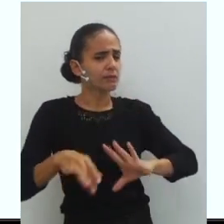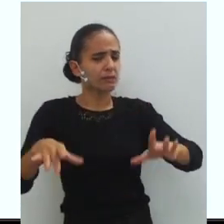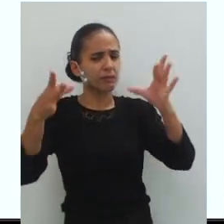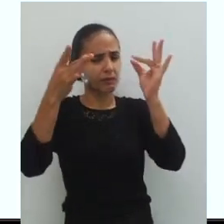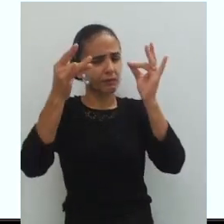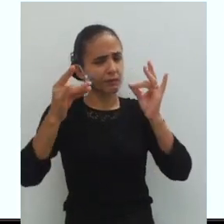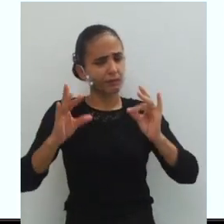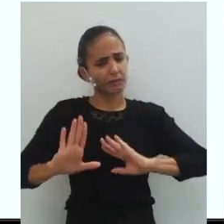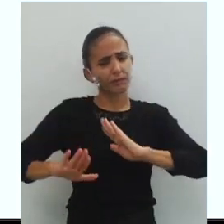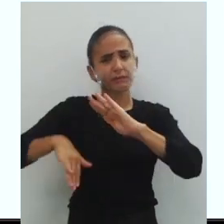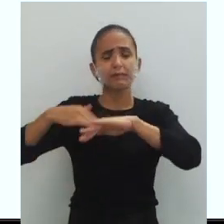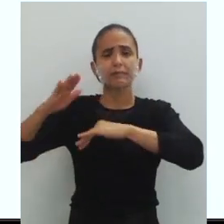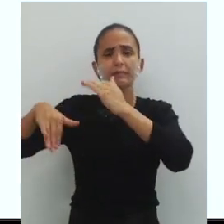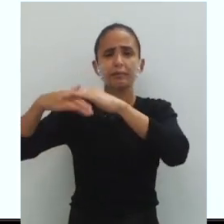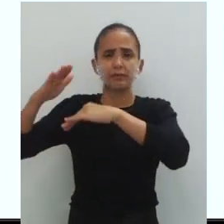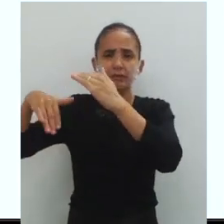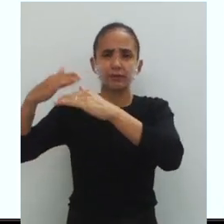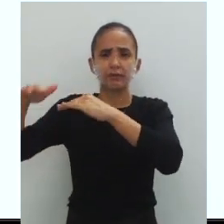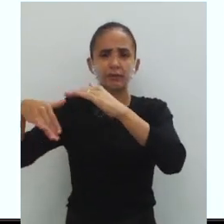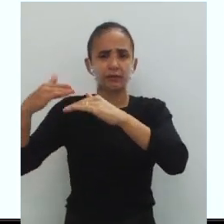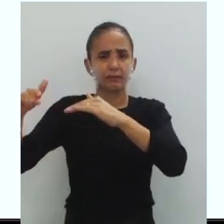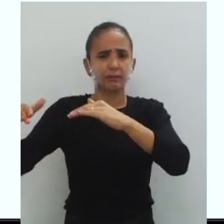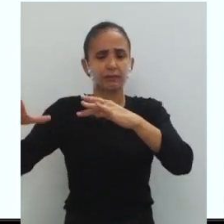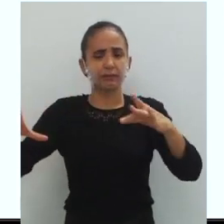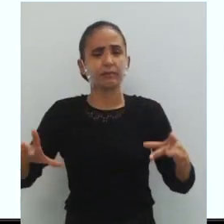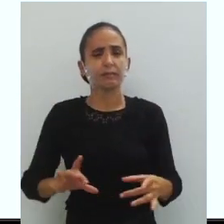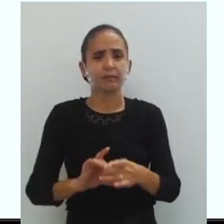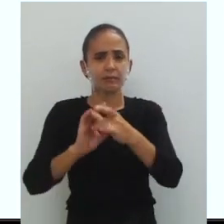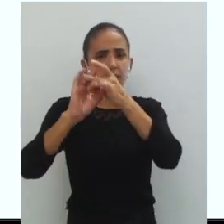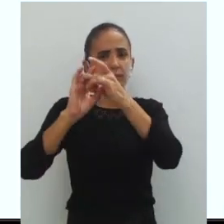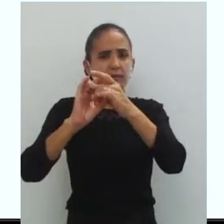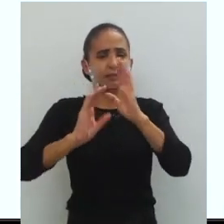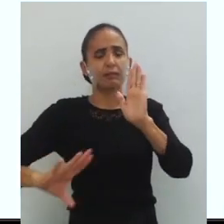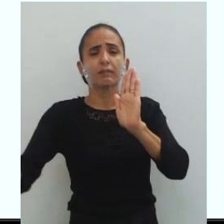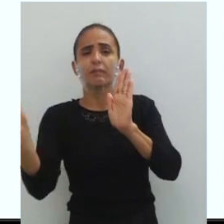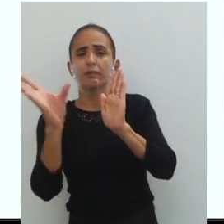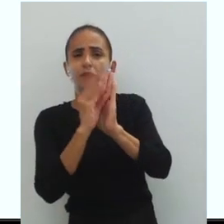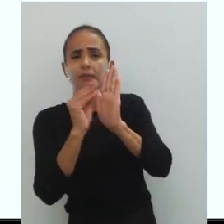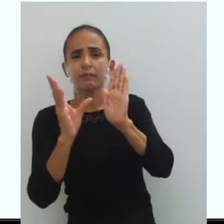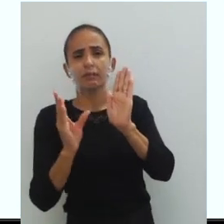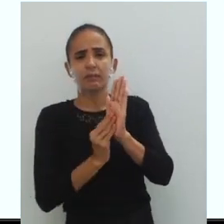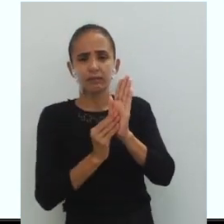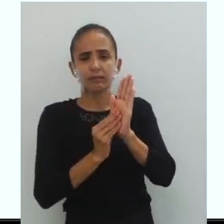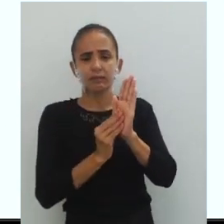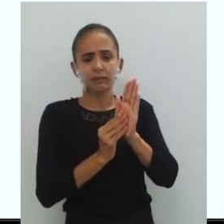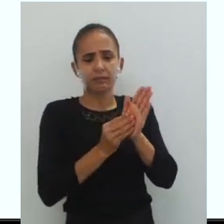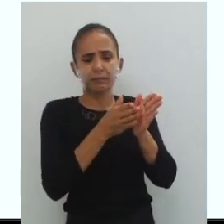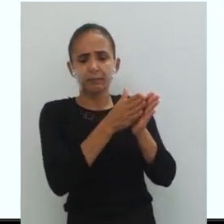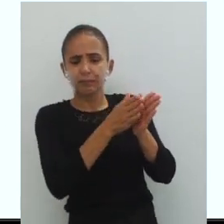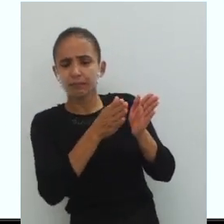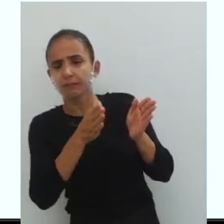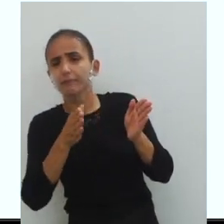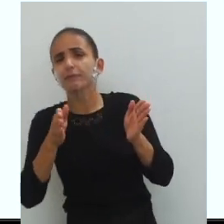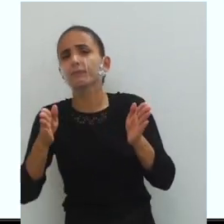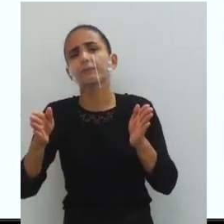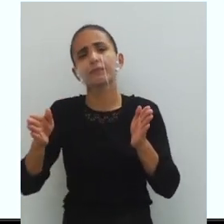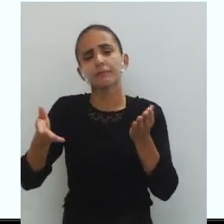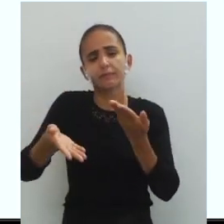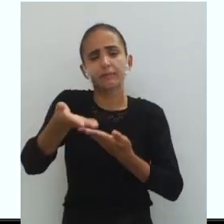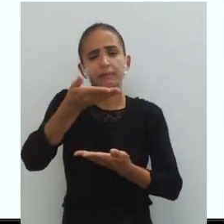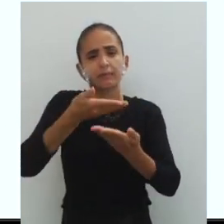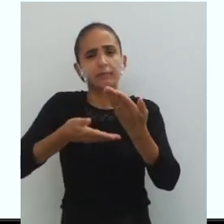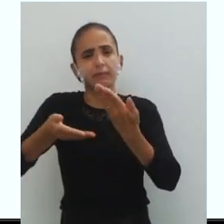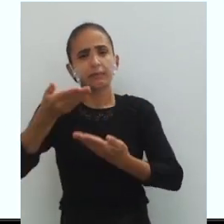vai evoluir e vai ser associada a conceitos de ciclo de vida. E vai